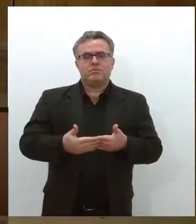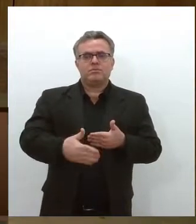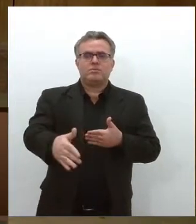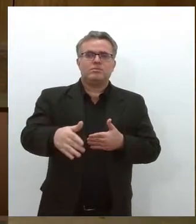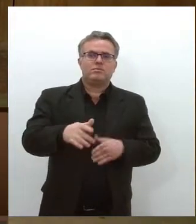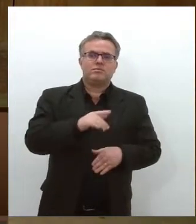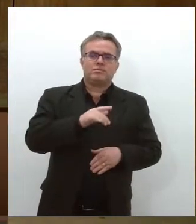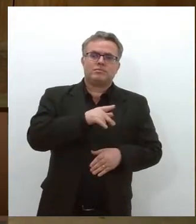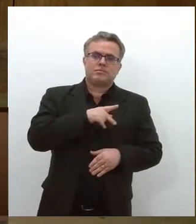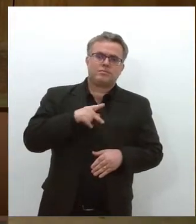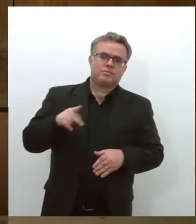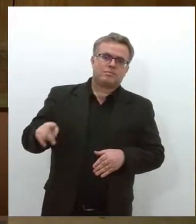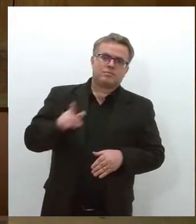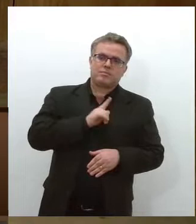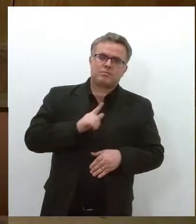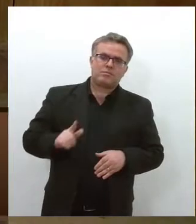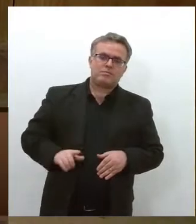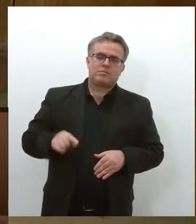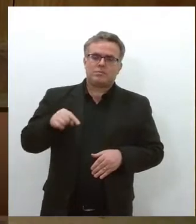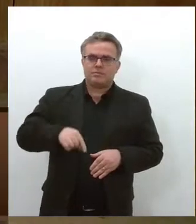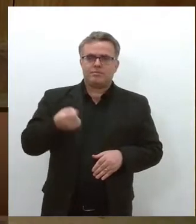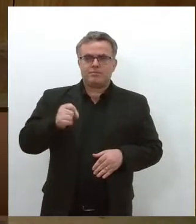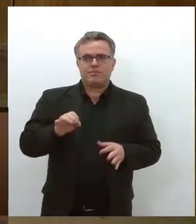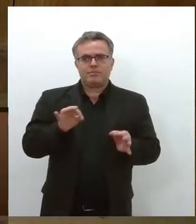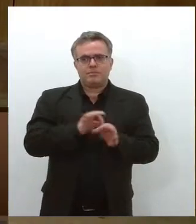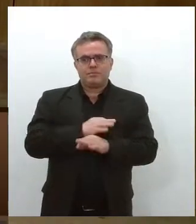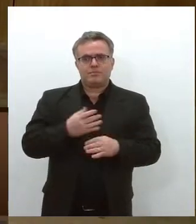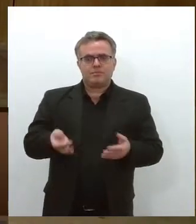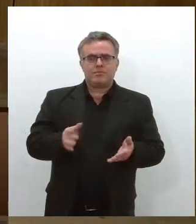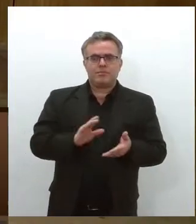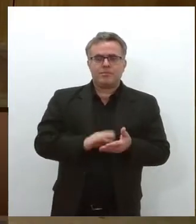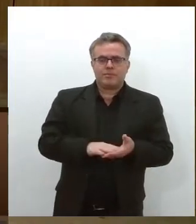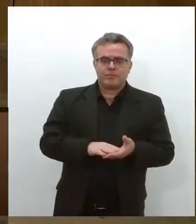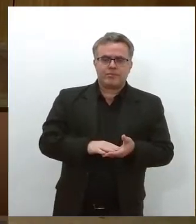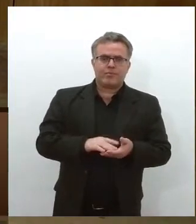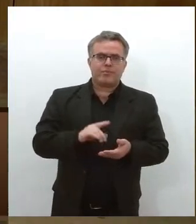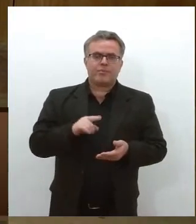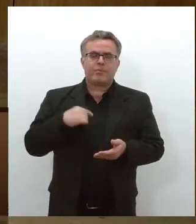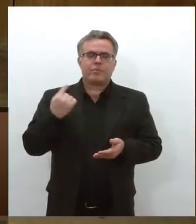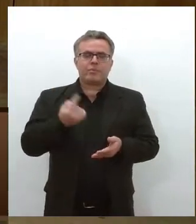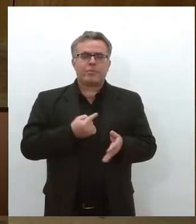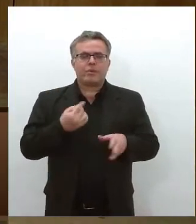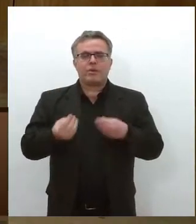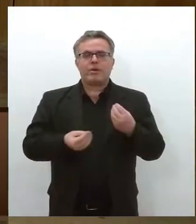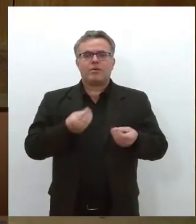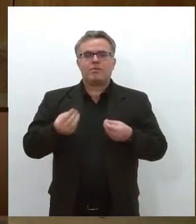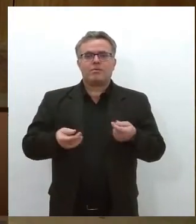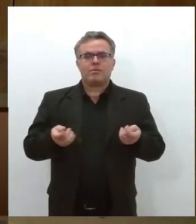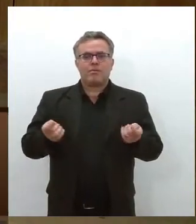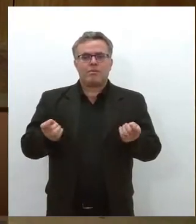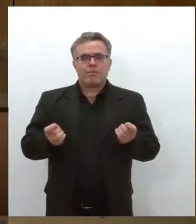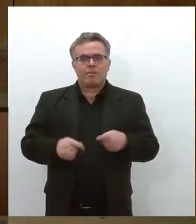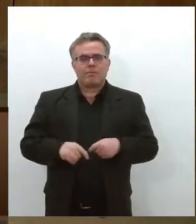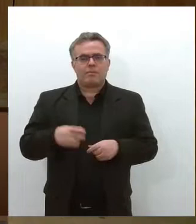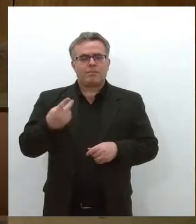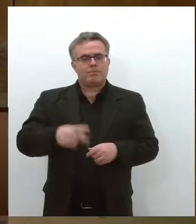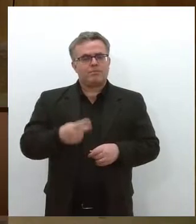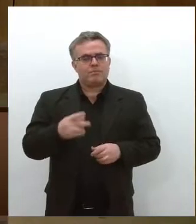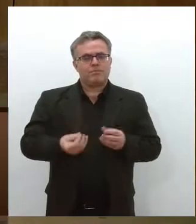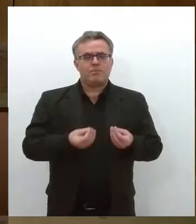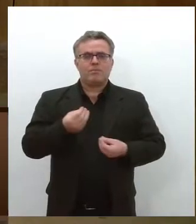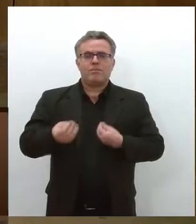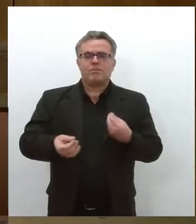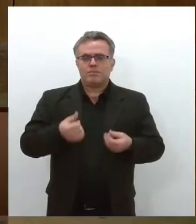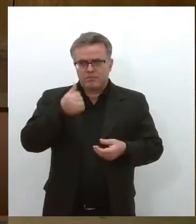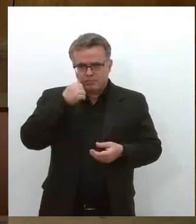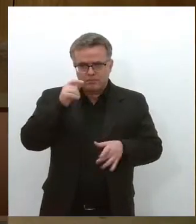e governo do estado aqui em Sergipe, né? Então já tem como a gente desenhar como é que fica a representatividade feminina. Sim.